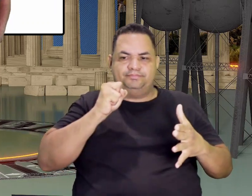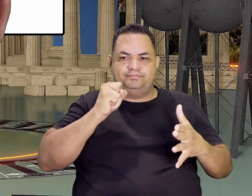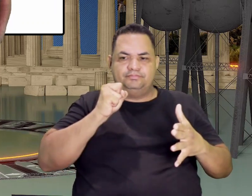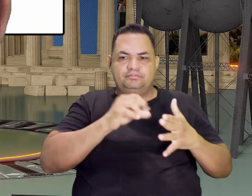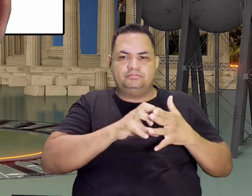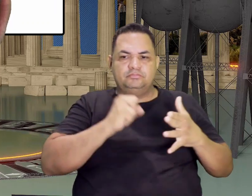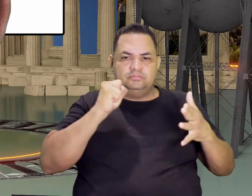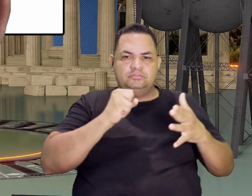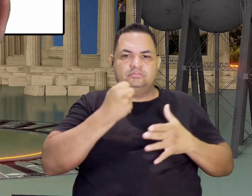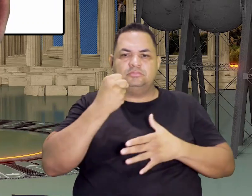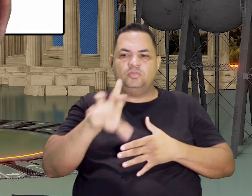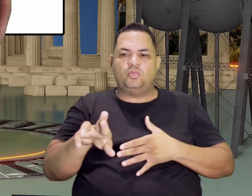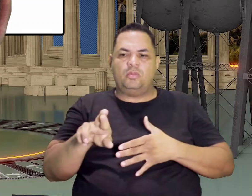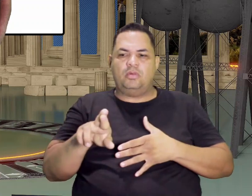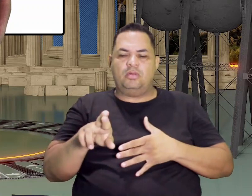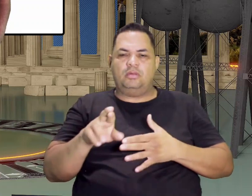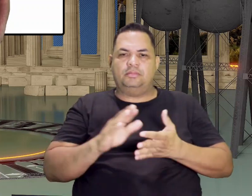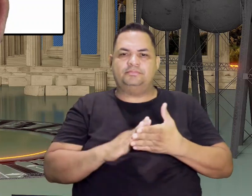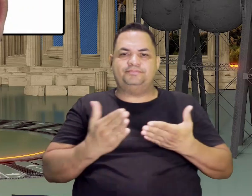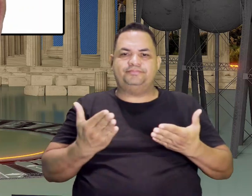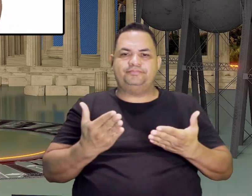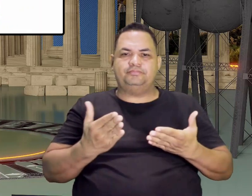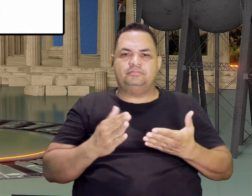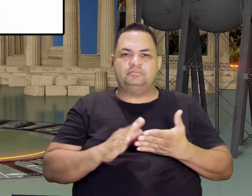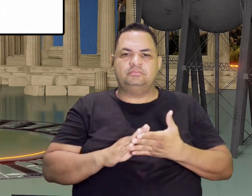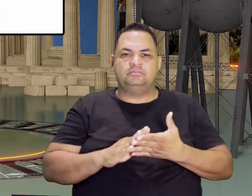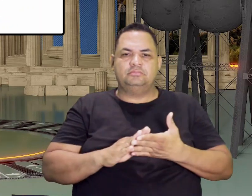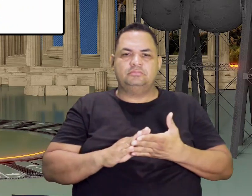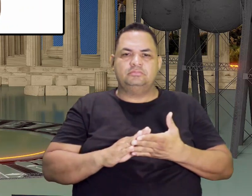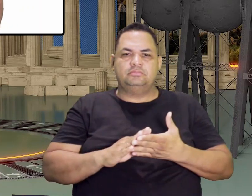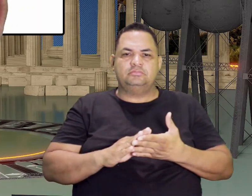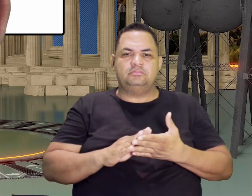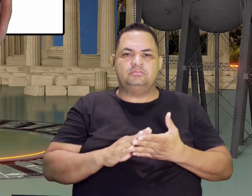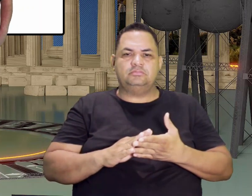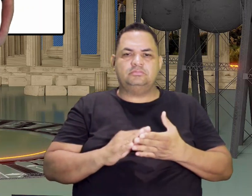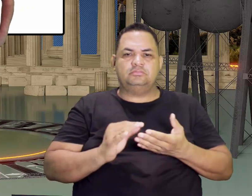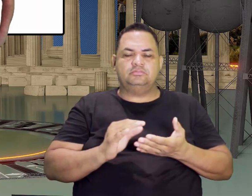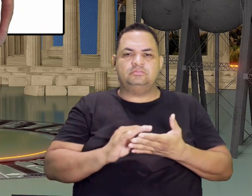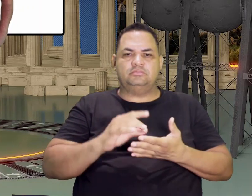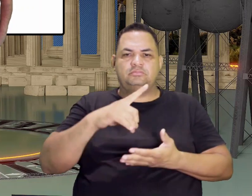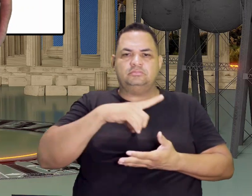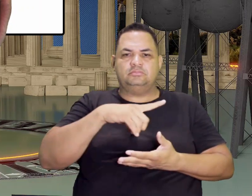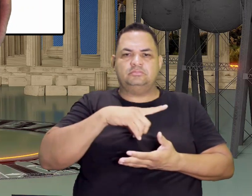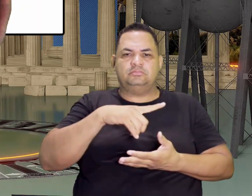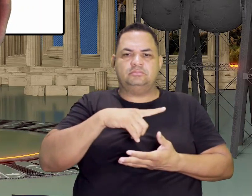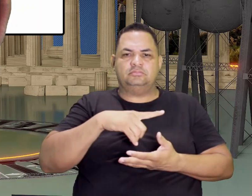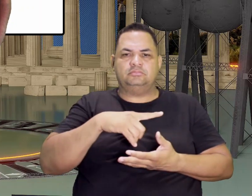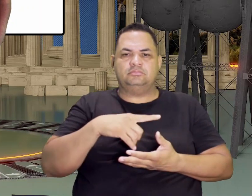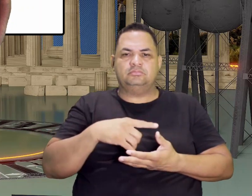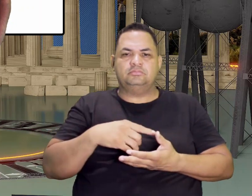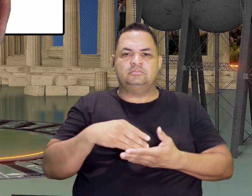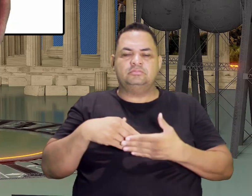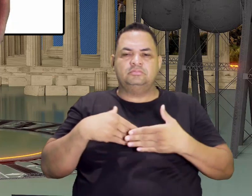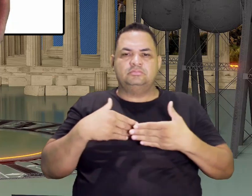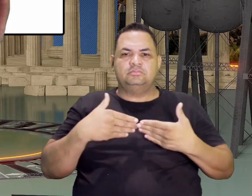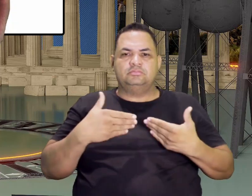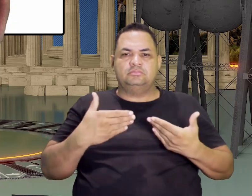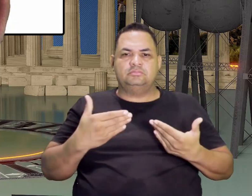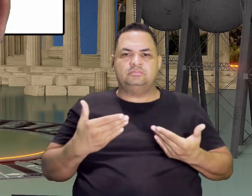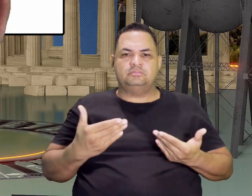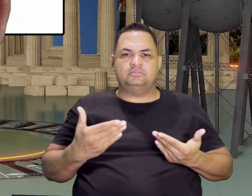nessa perspectiva, nesse entrame, né, que vai trazer essas questões.